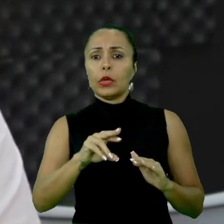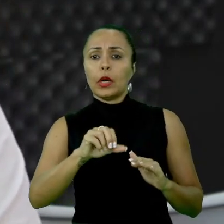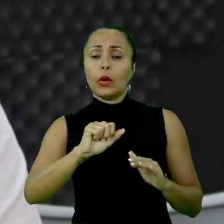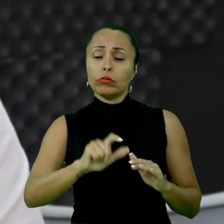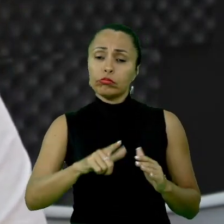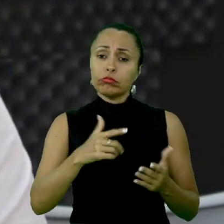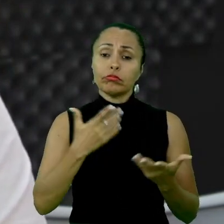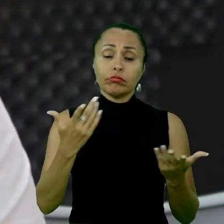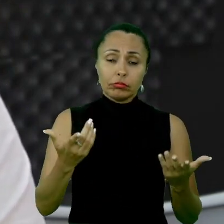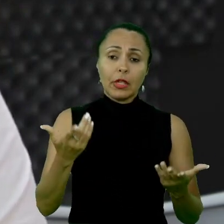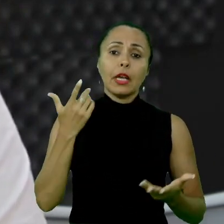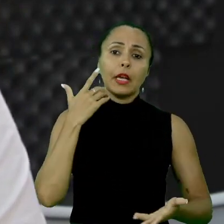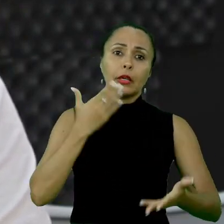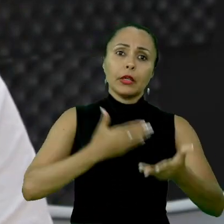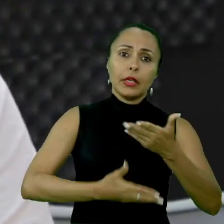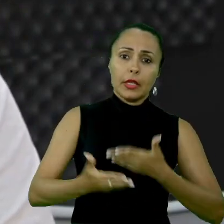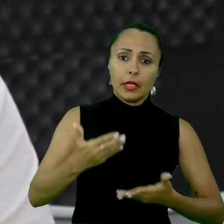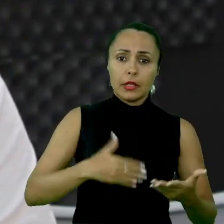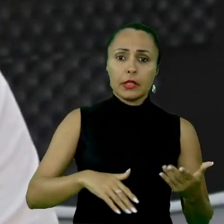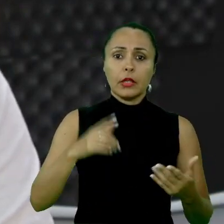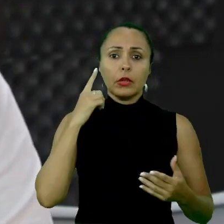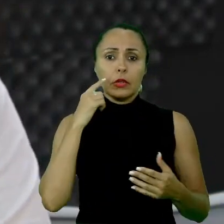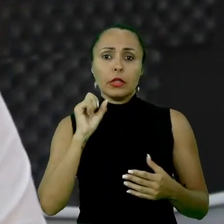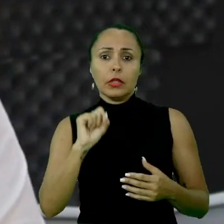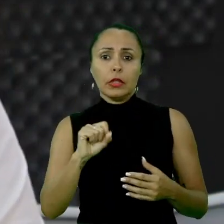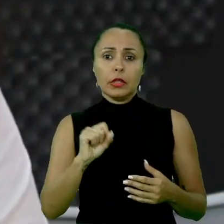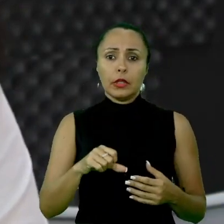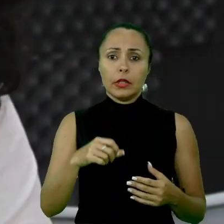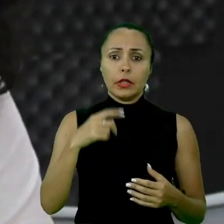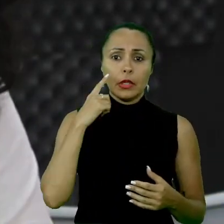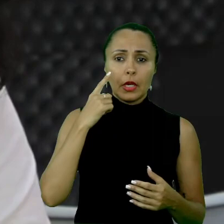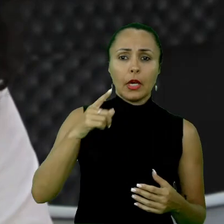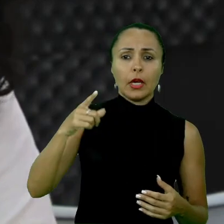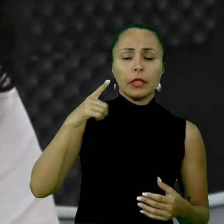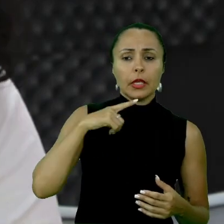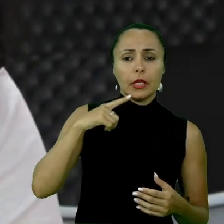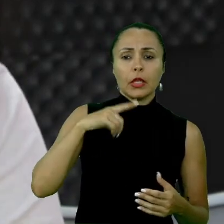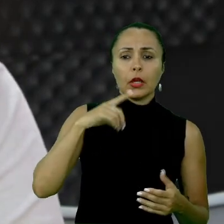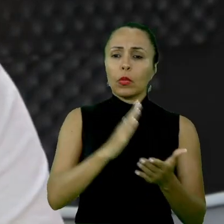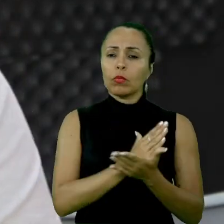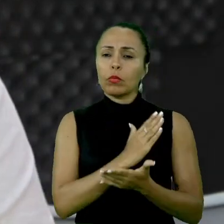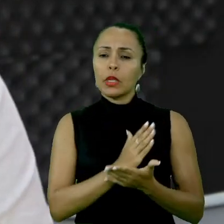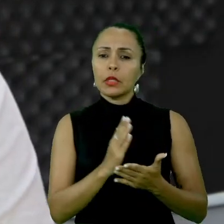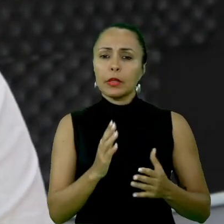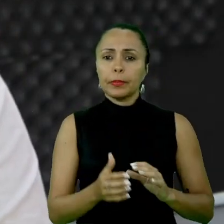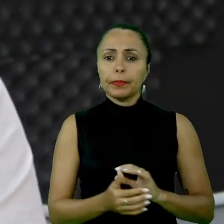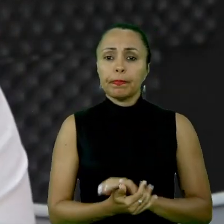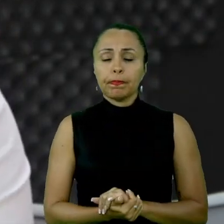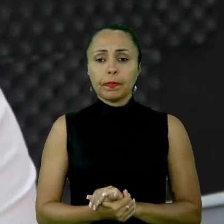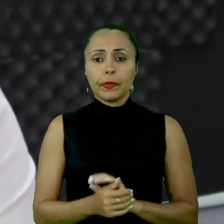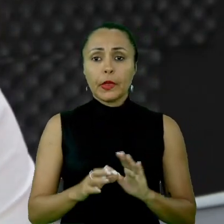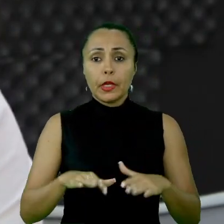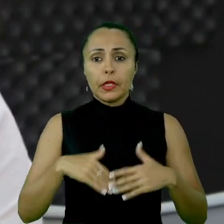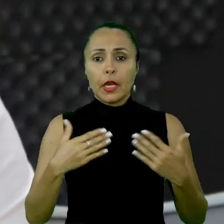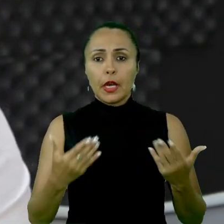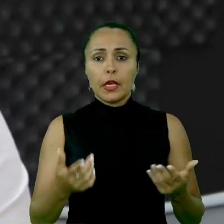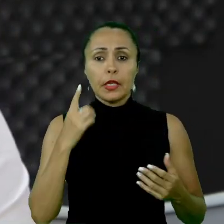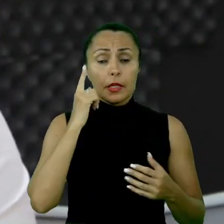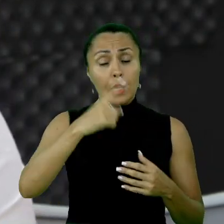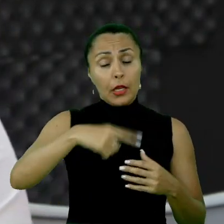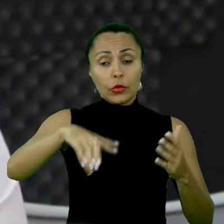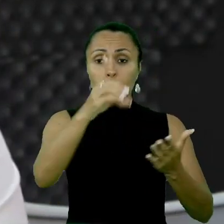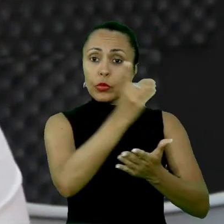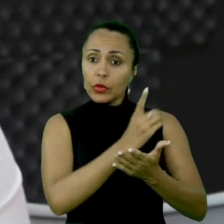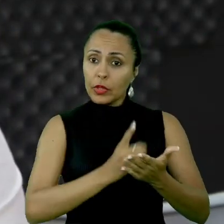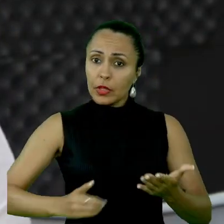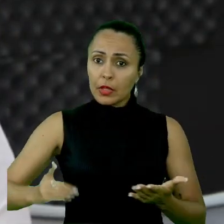tudo que é relativo ao autor, a quem fez, a quem produziu aquela peça. E aí, dentro do design,